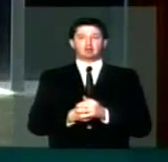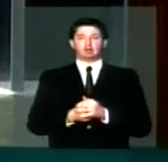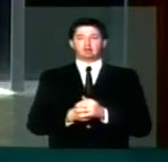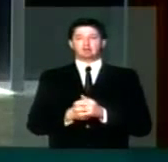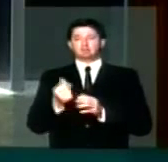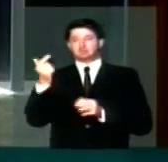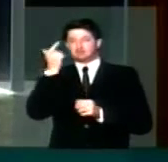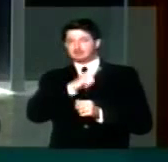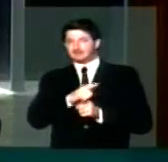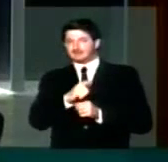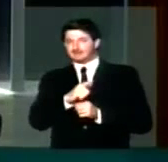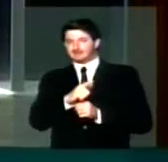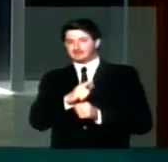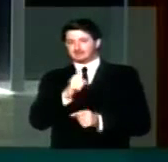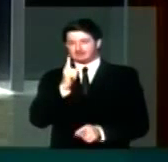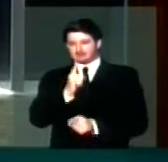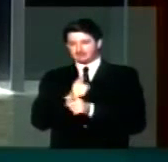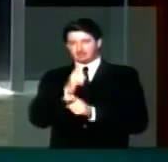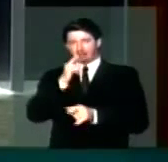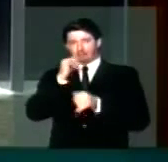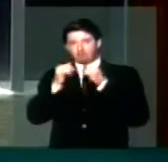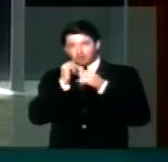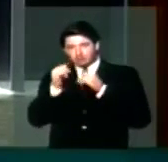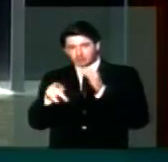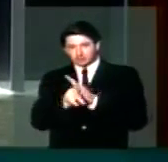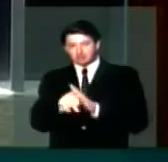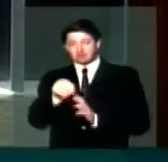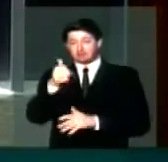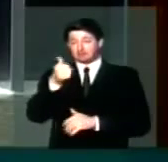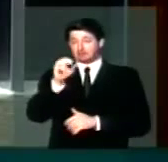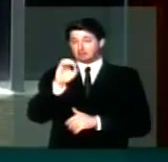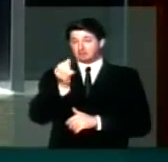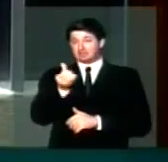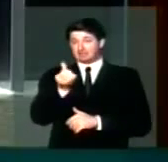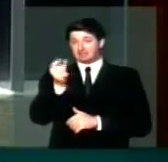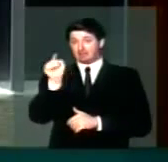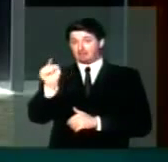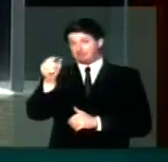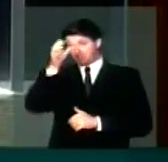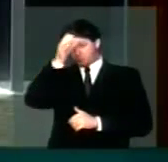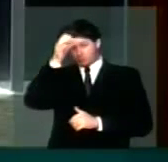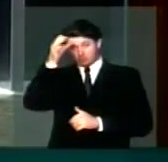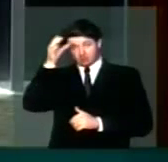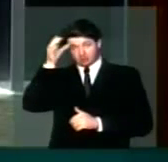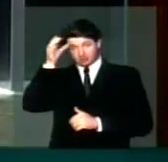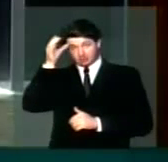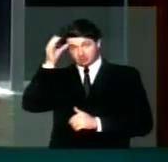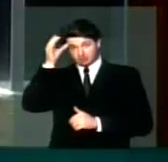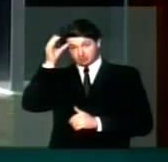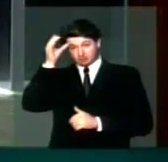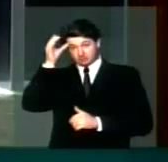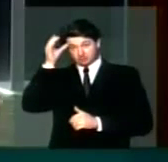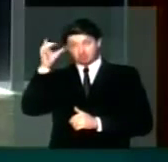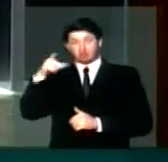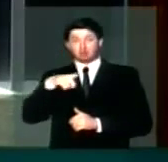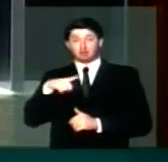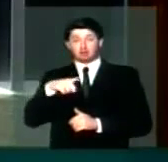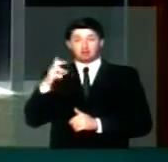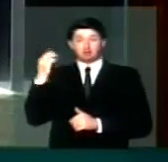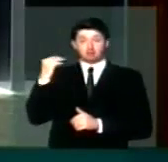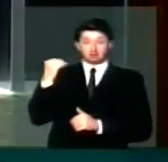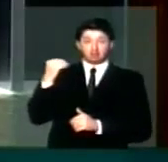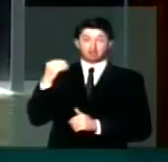consegue obter informações relativas a 106 mil clientes que